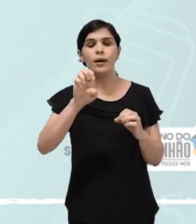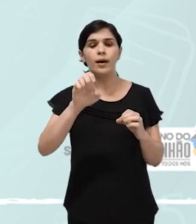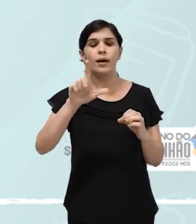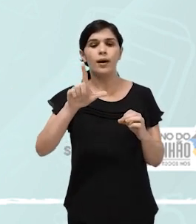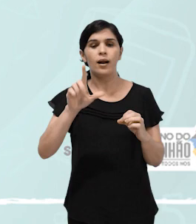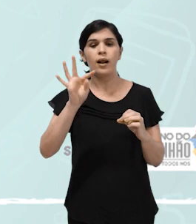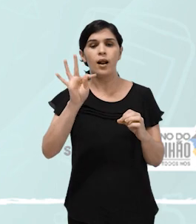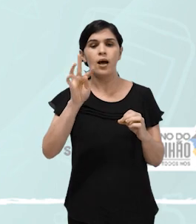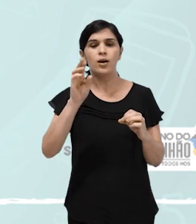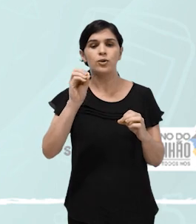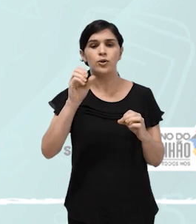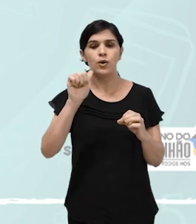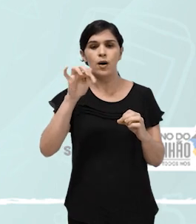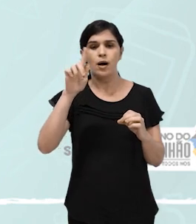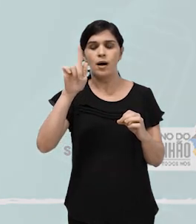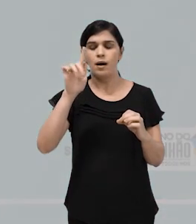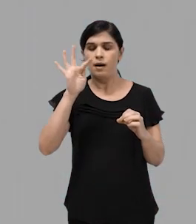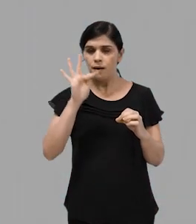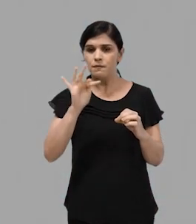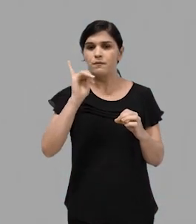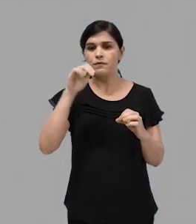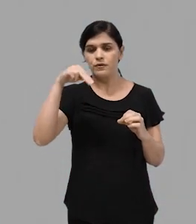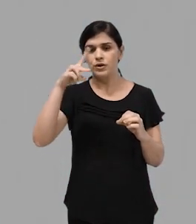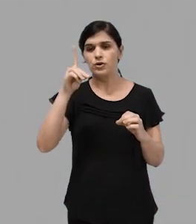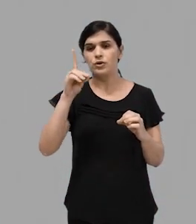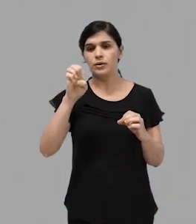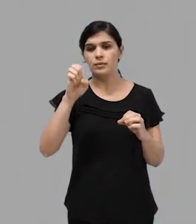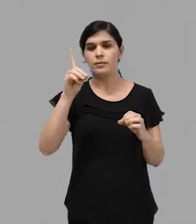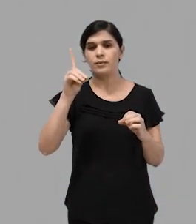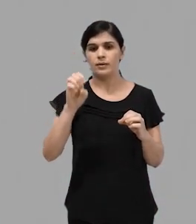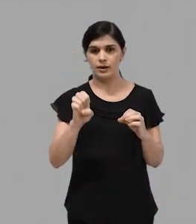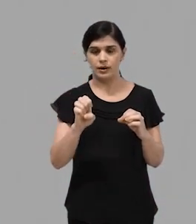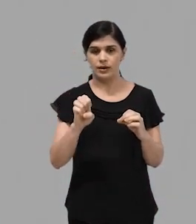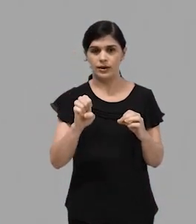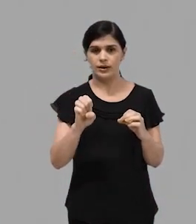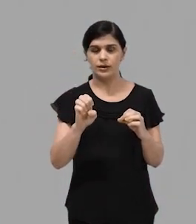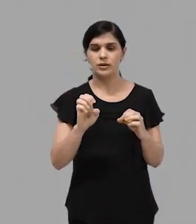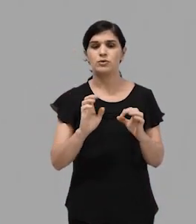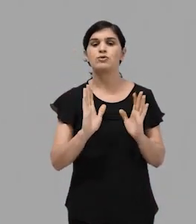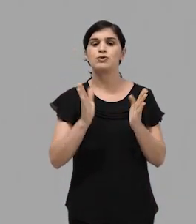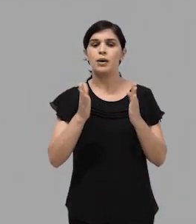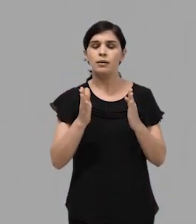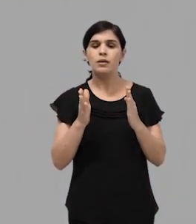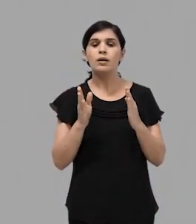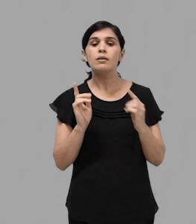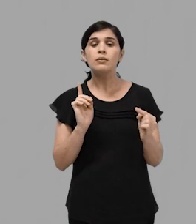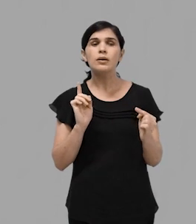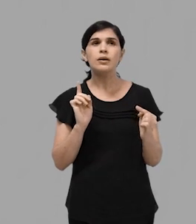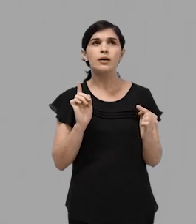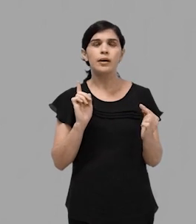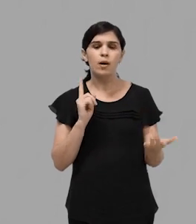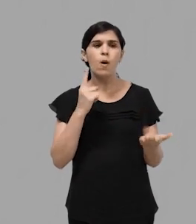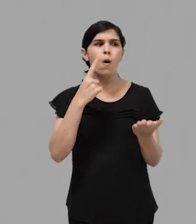eletroafinidade. Então, a eletroafinidade, o nome já diz, é afinidade com o elétron. Ou seja,